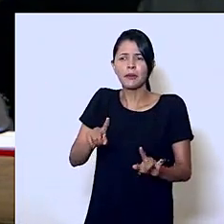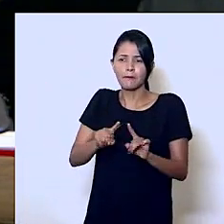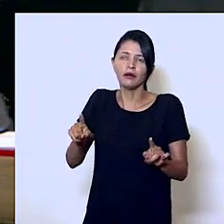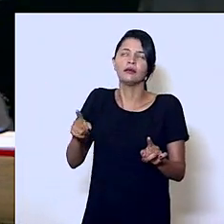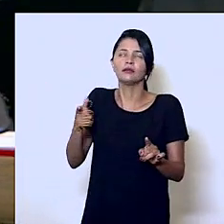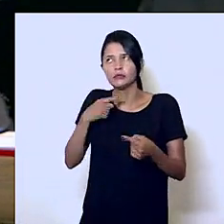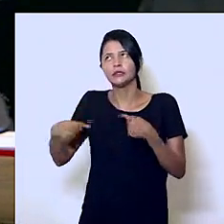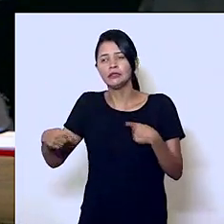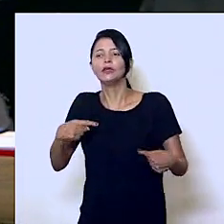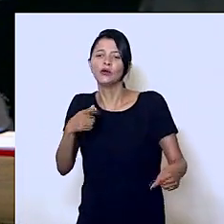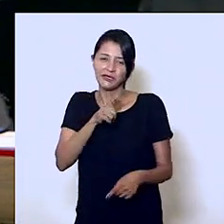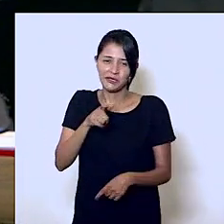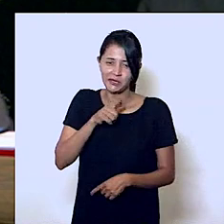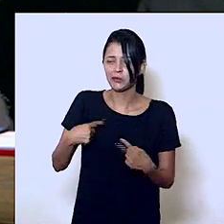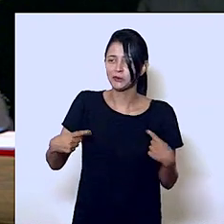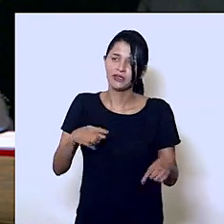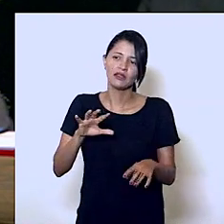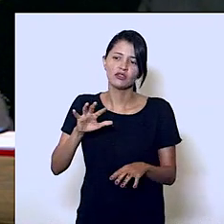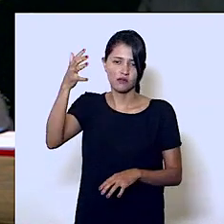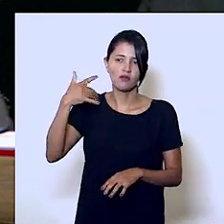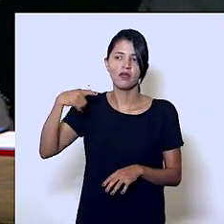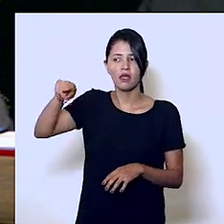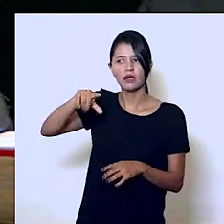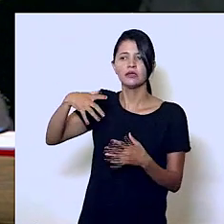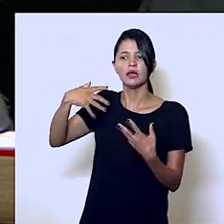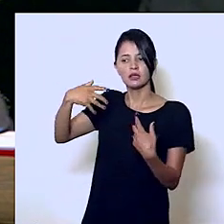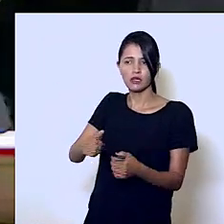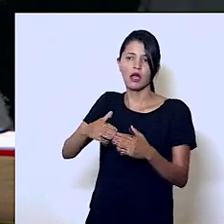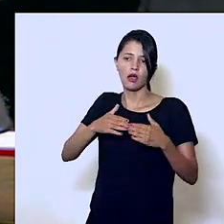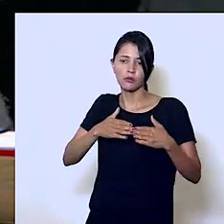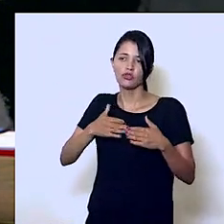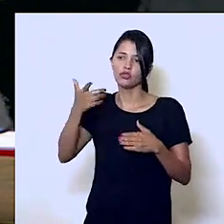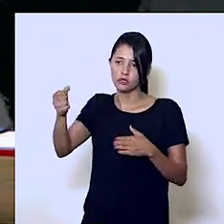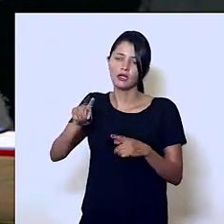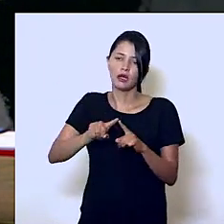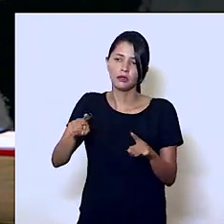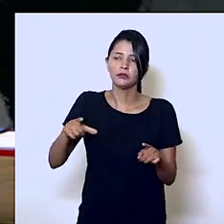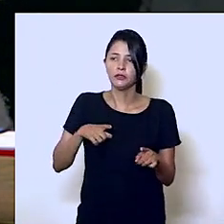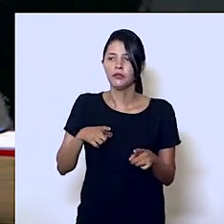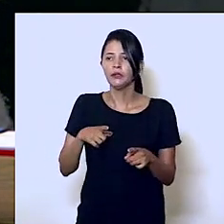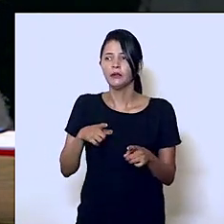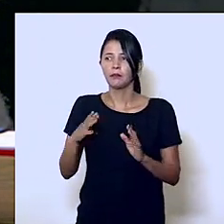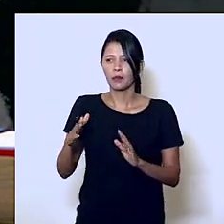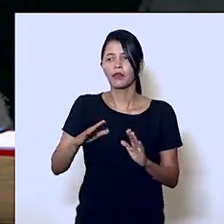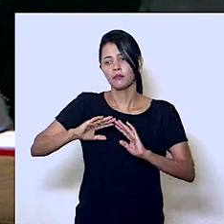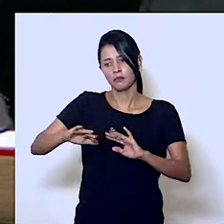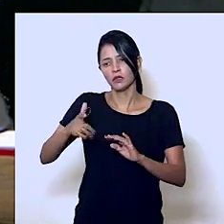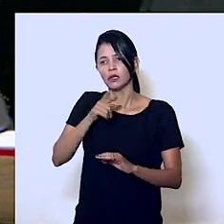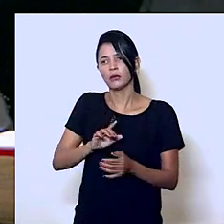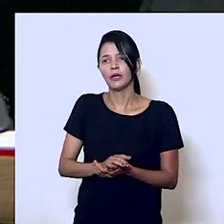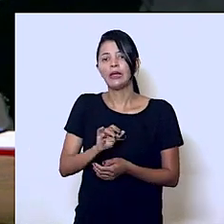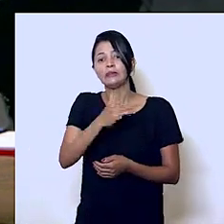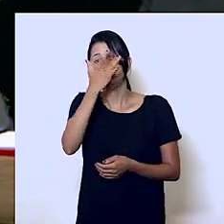acabaram, nós aceitamos, eles aceitaram o período, evidentemente, nós instituímos, eles instituíram perímetros para nós. Se alguém, se algum dia esses